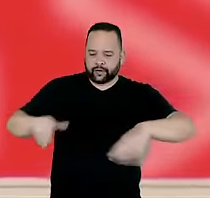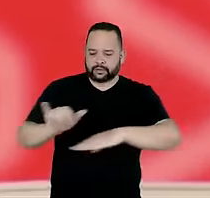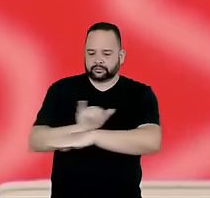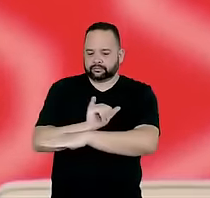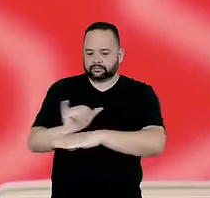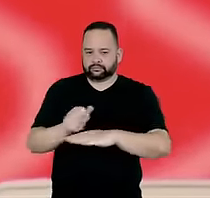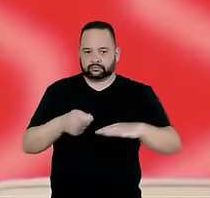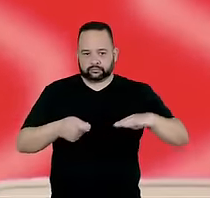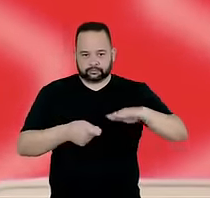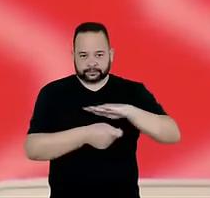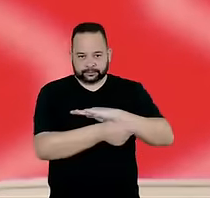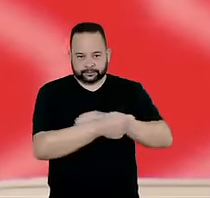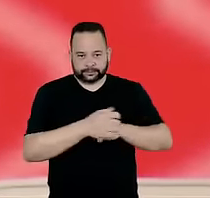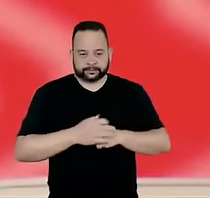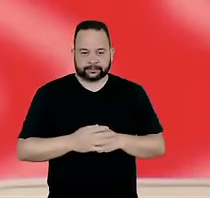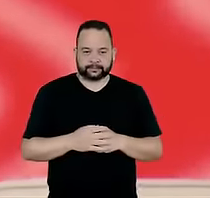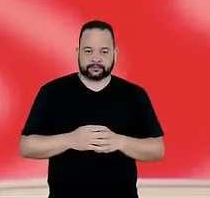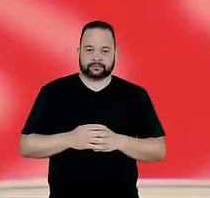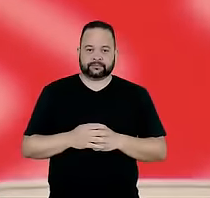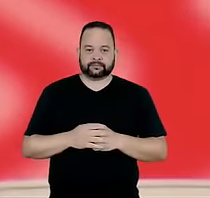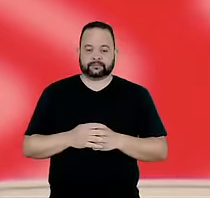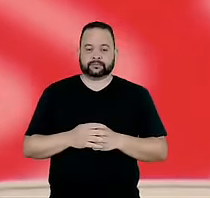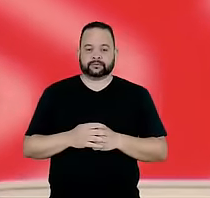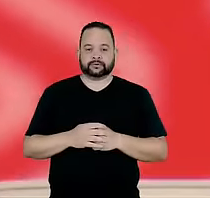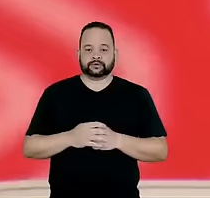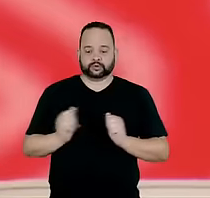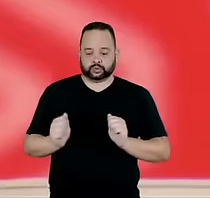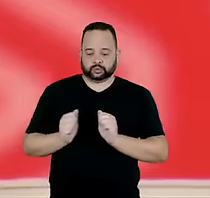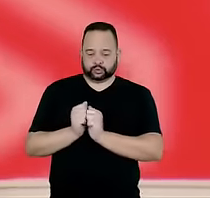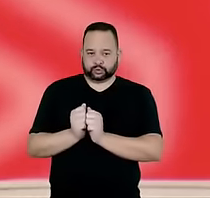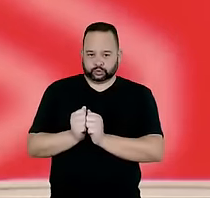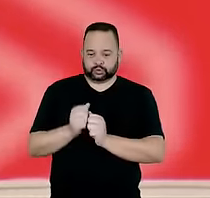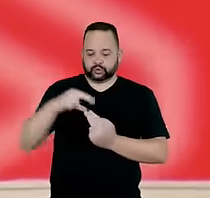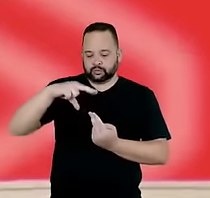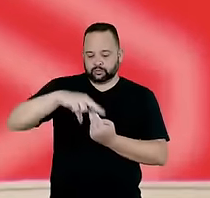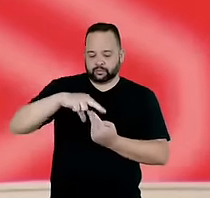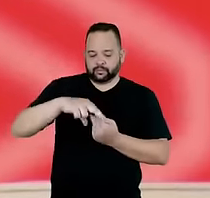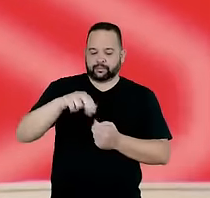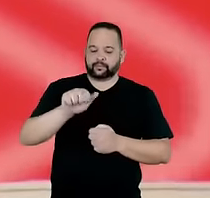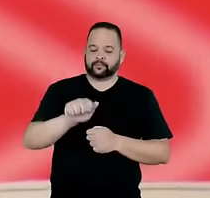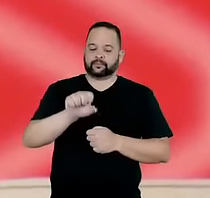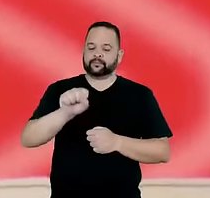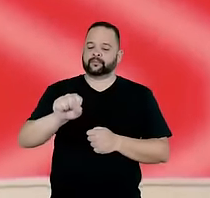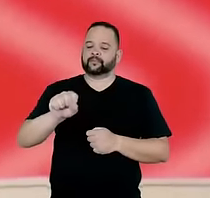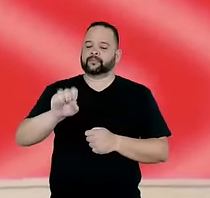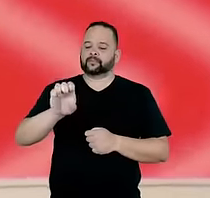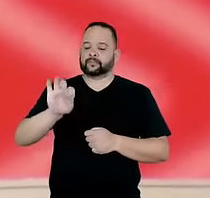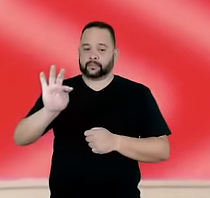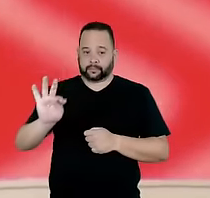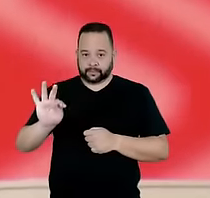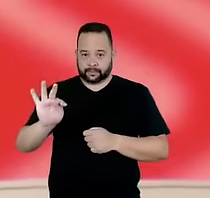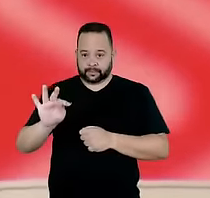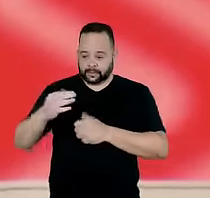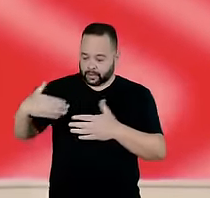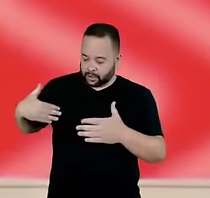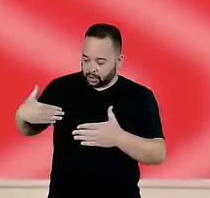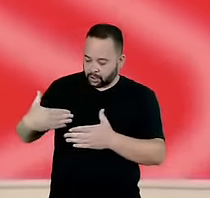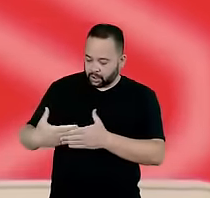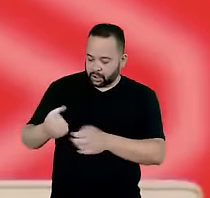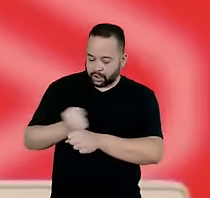isso se soma a Bradesco asset que ao longo desse ano vem se